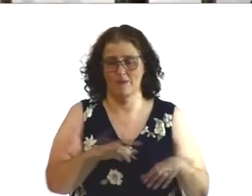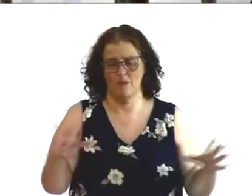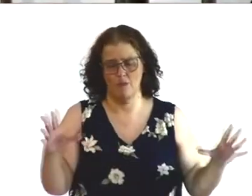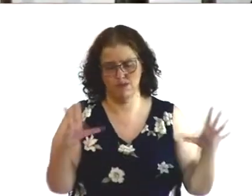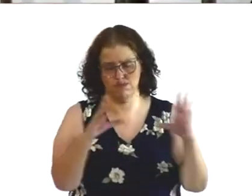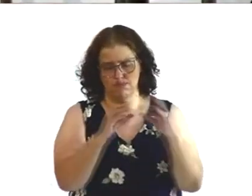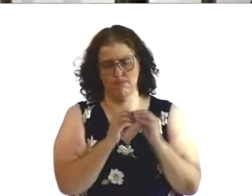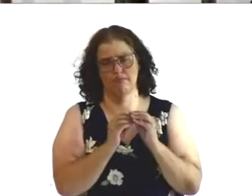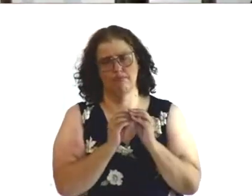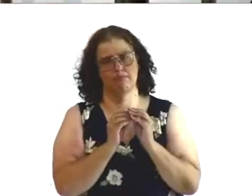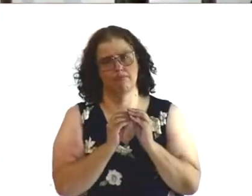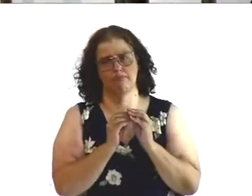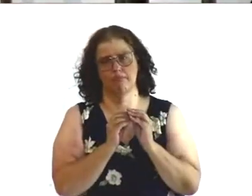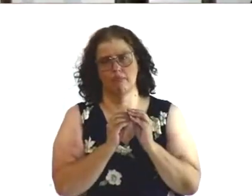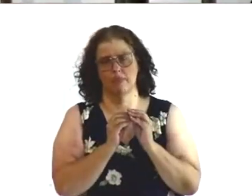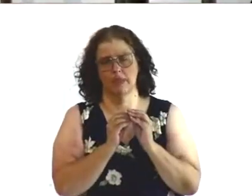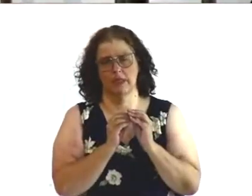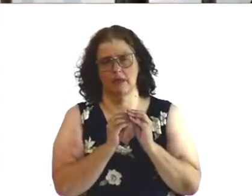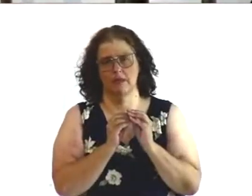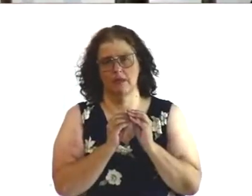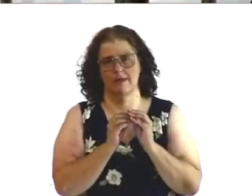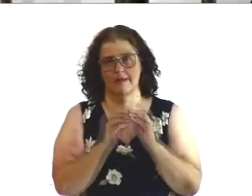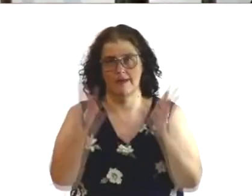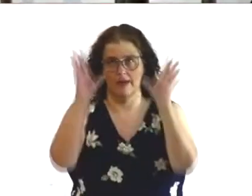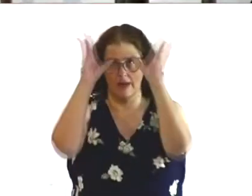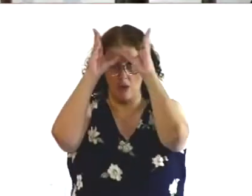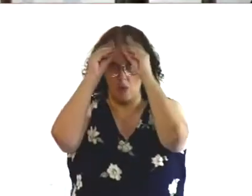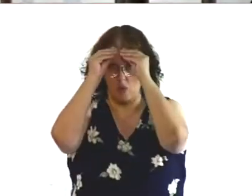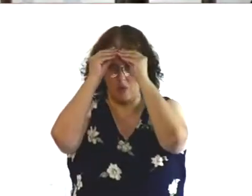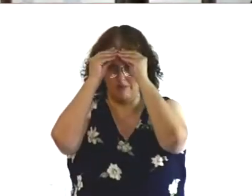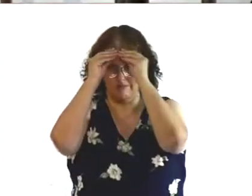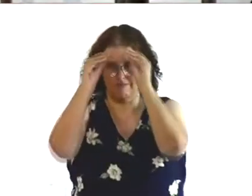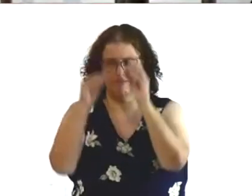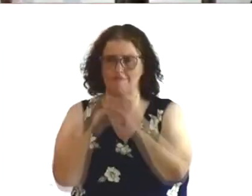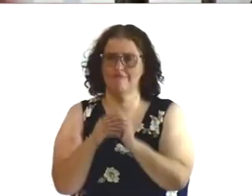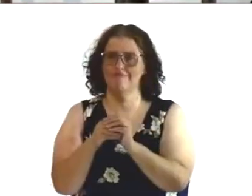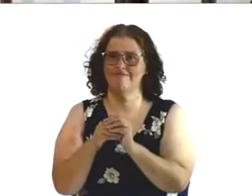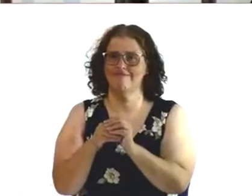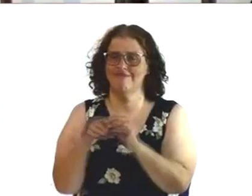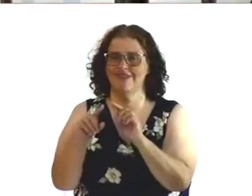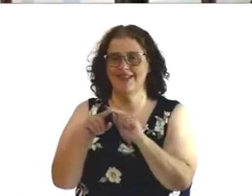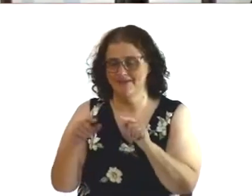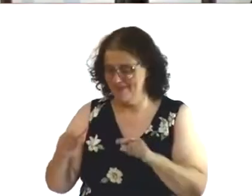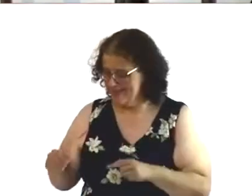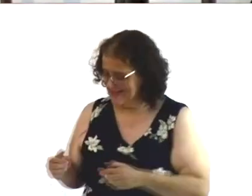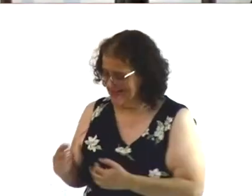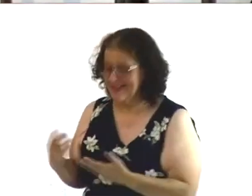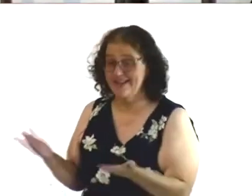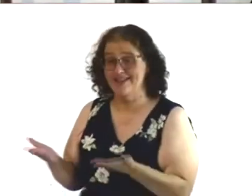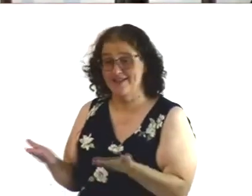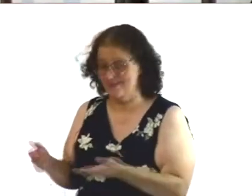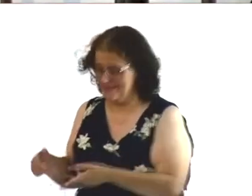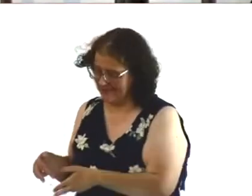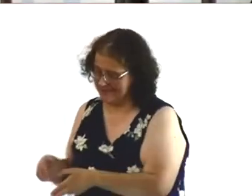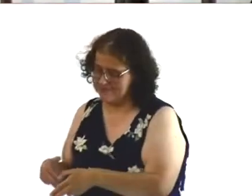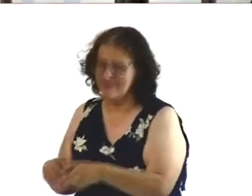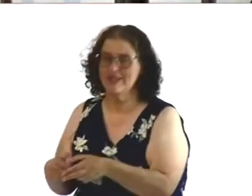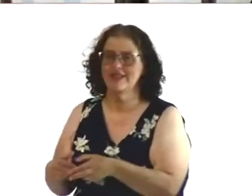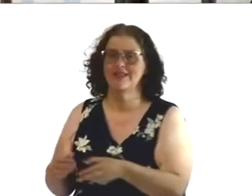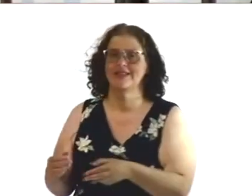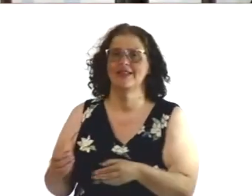os povos. Foi isso que Zacarias disse, é isso que Maria deixou a entender, luz para todos os